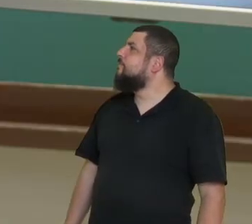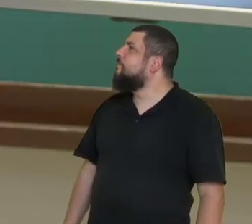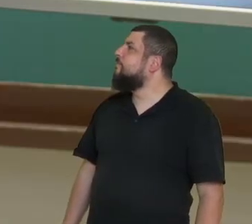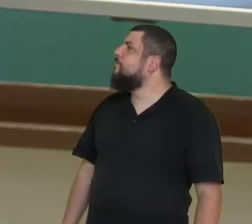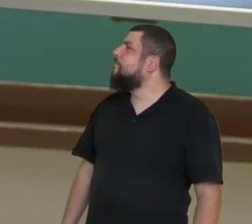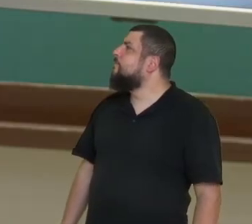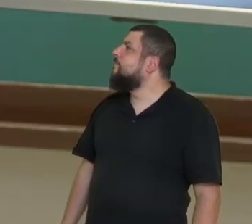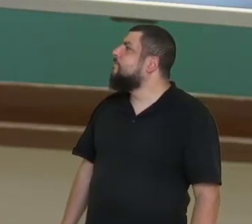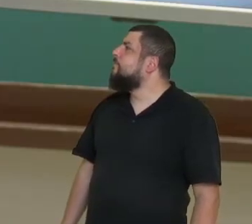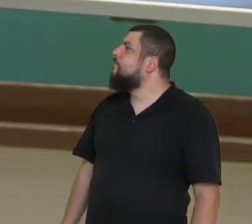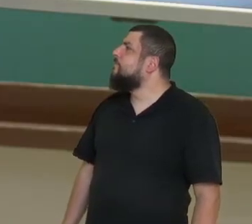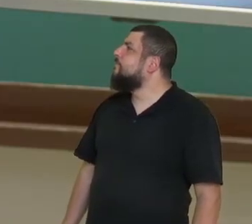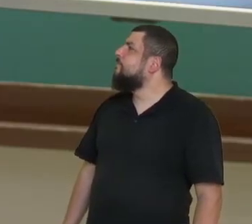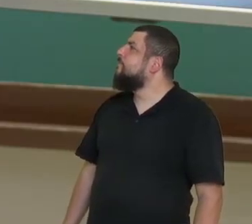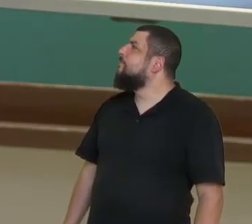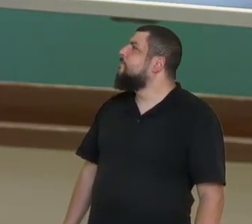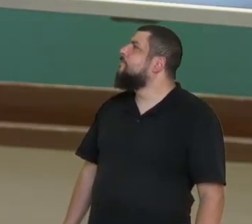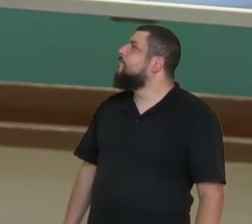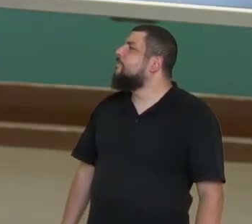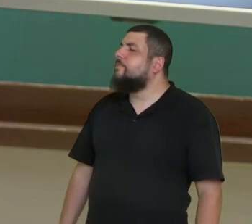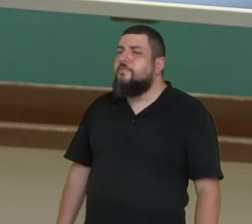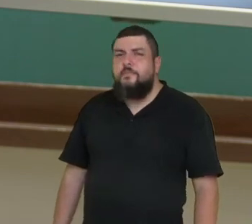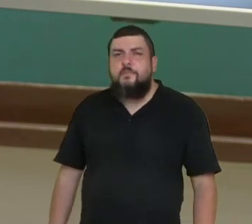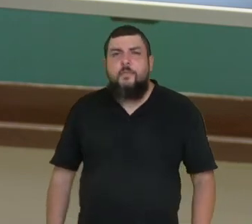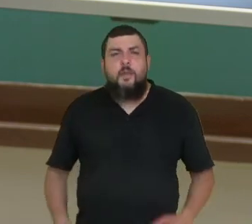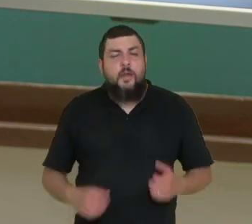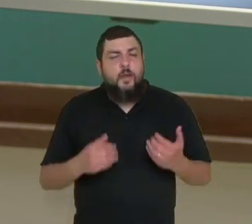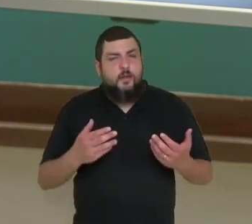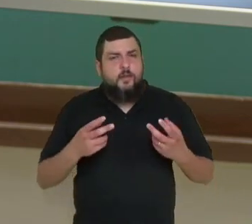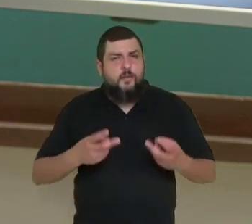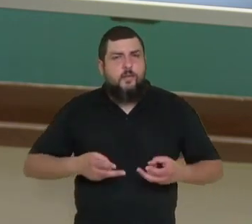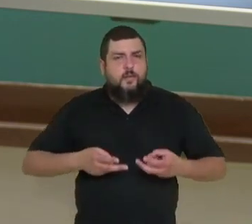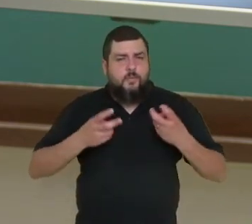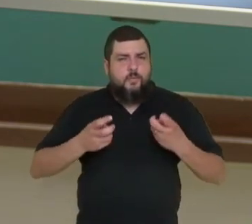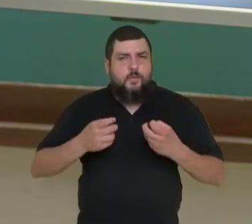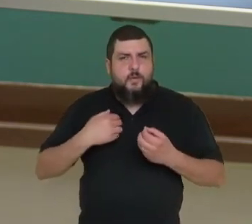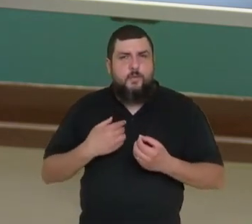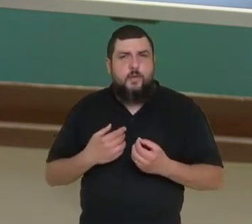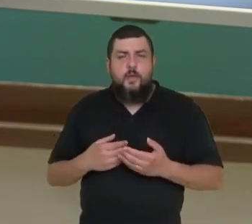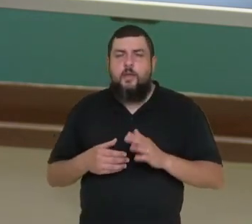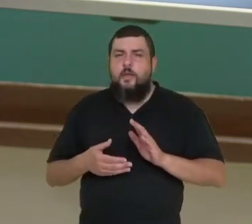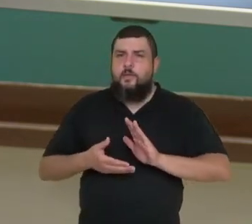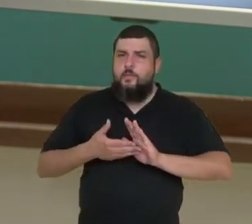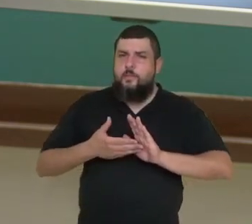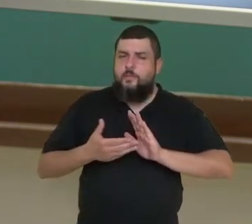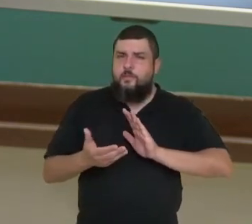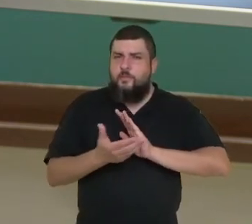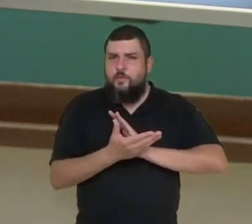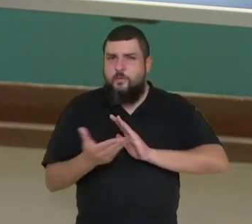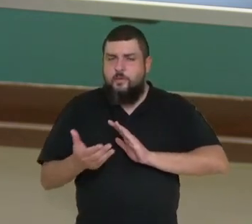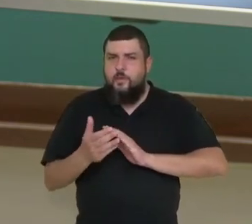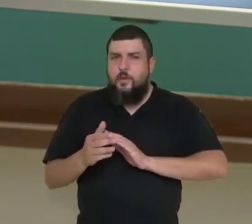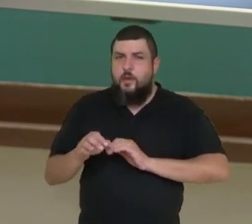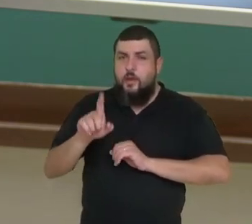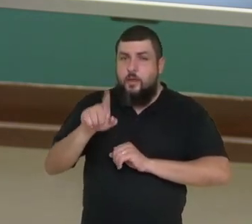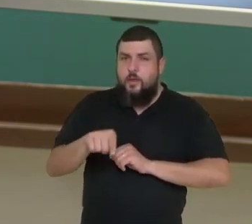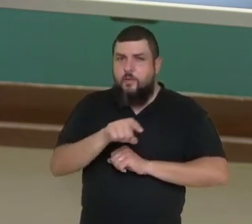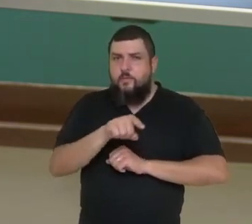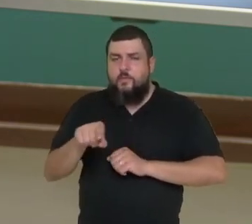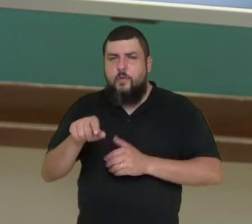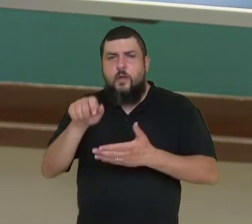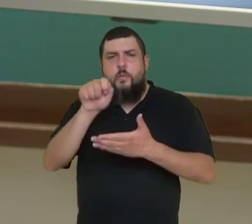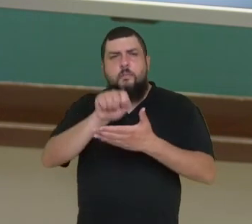estrofes com 6 versos cada uma. Então observem aqui que a nossa sugestão é que vocês escrevam